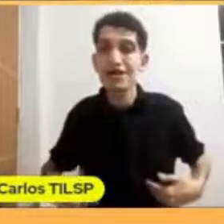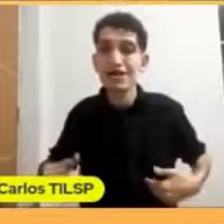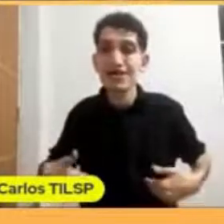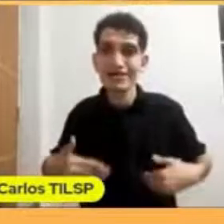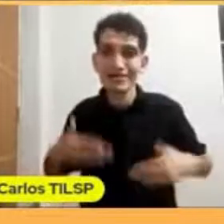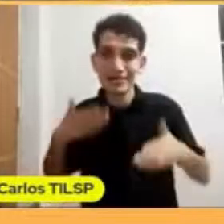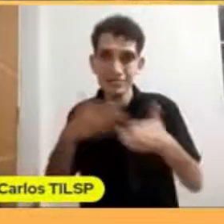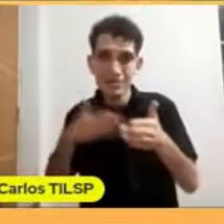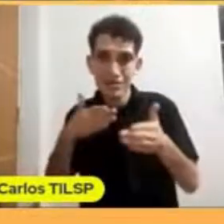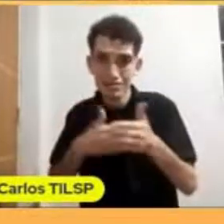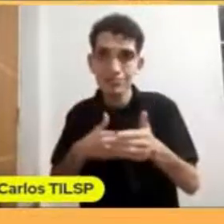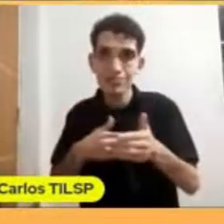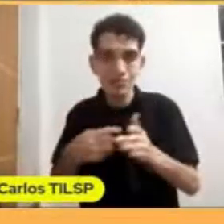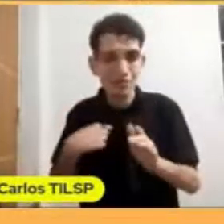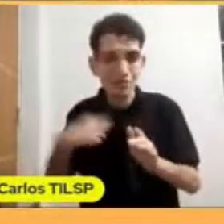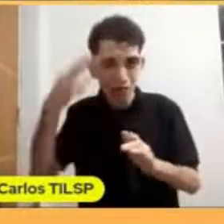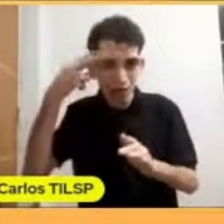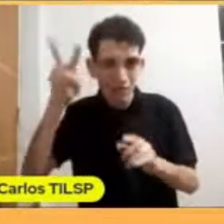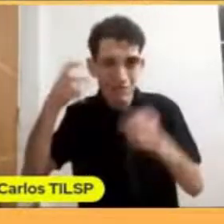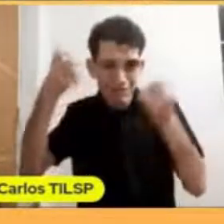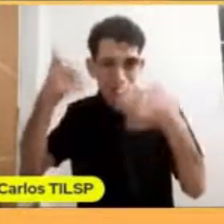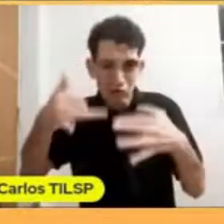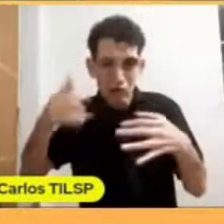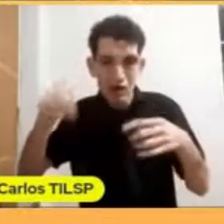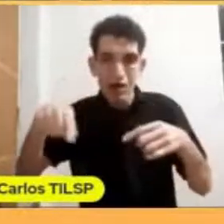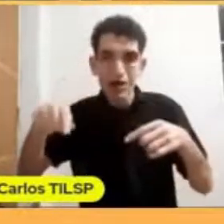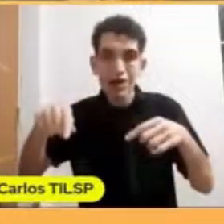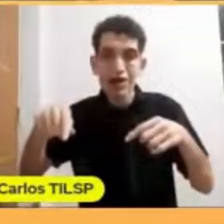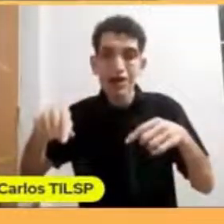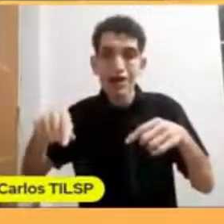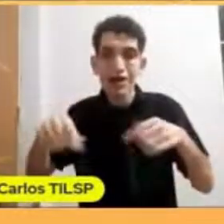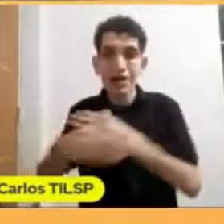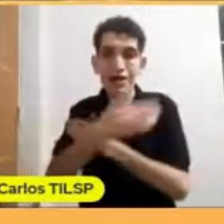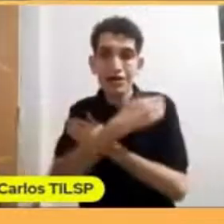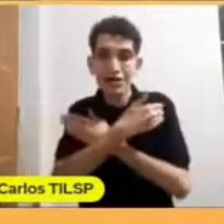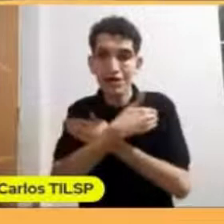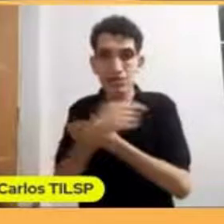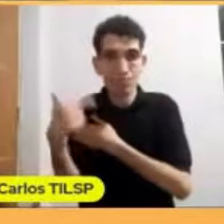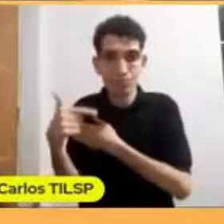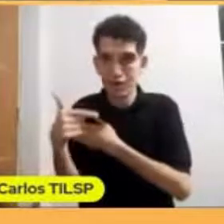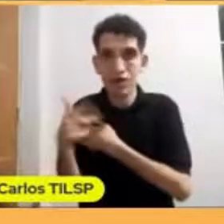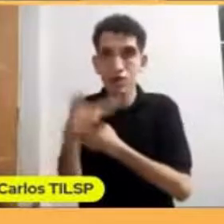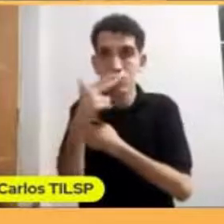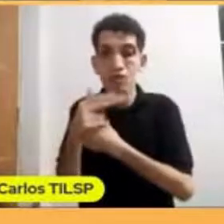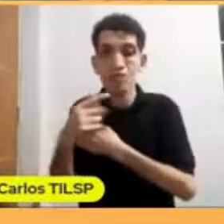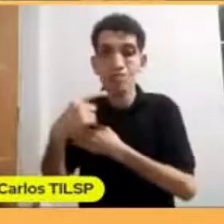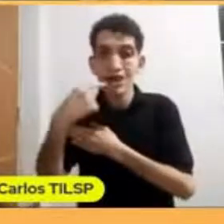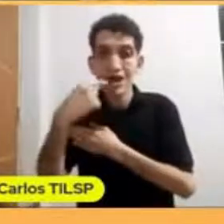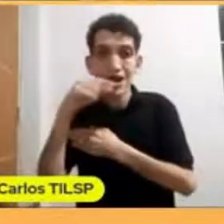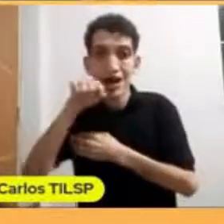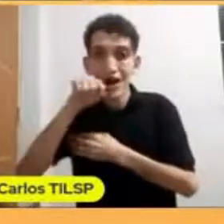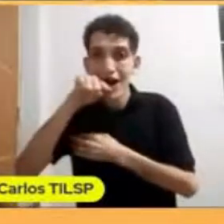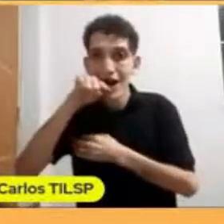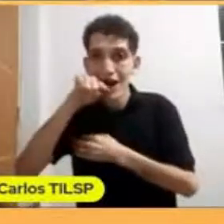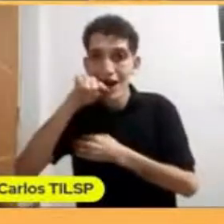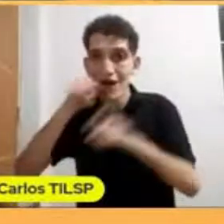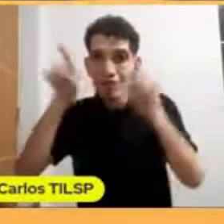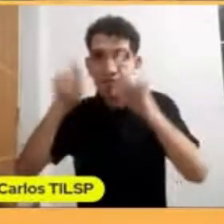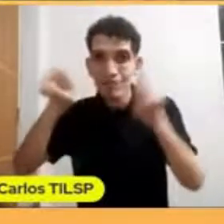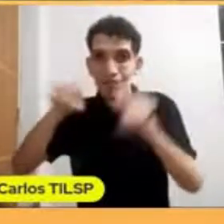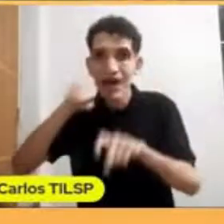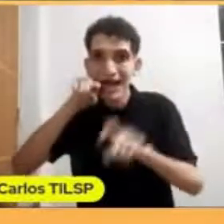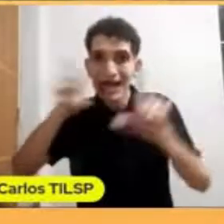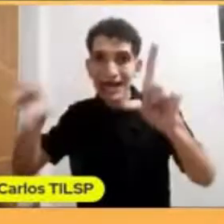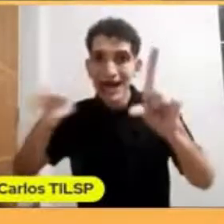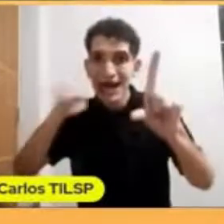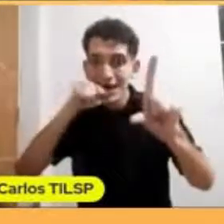para vocês, que é a questão da pessoa não conseguir mexer nenhuma parte, né, nenhum membro nem superior nem inferior, como é que ela utilizaria o computador. Então, a